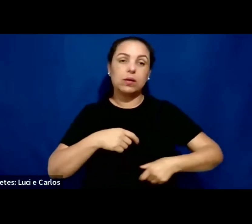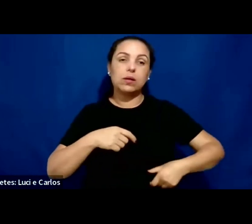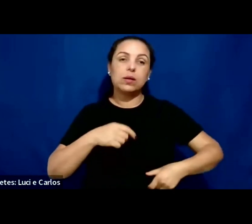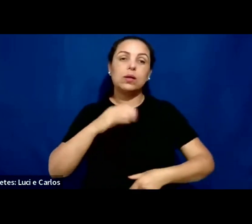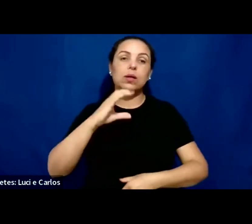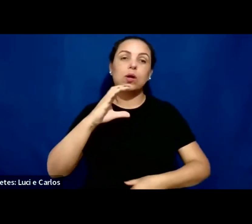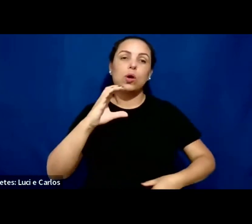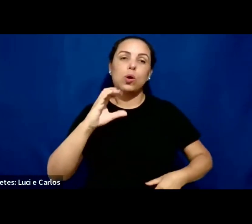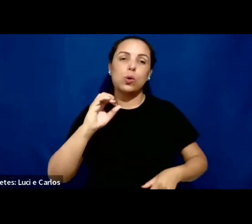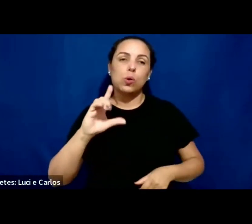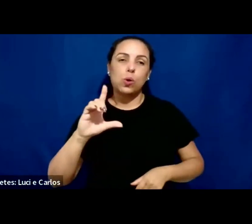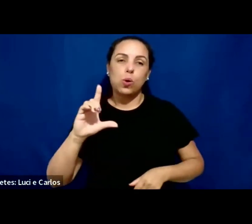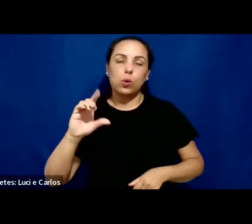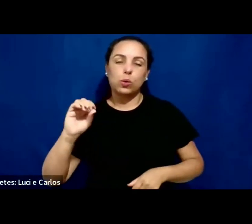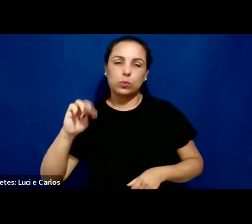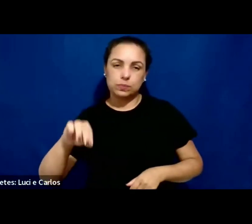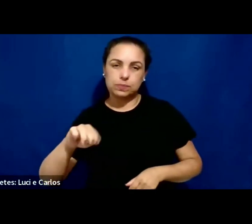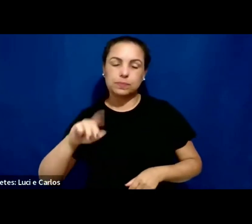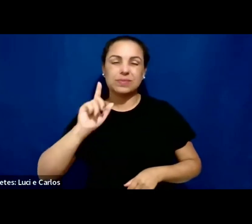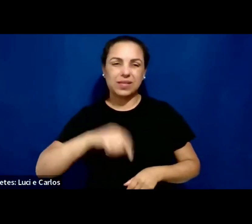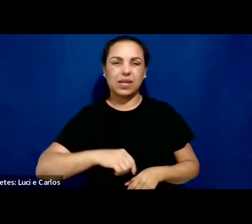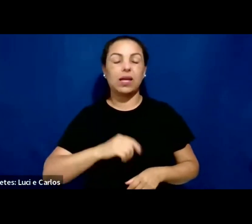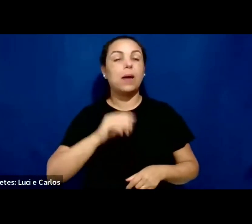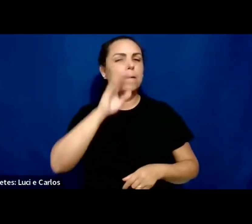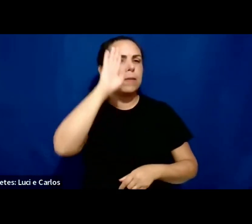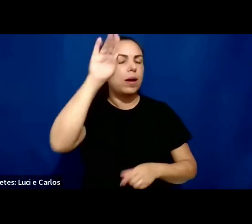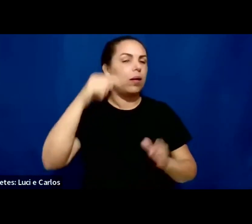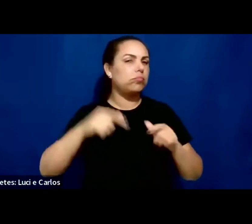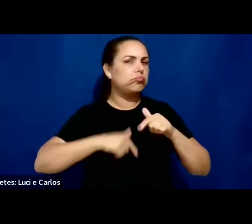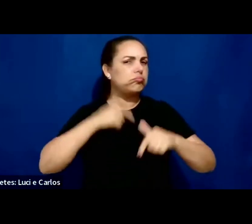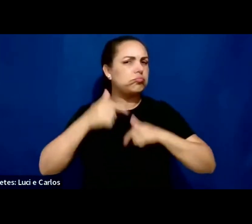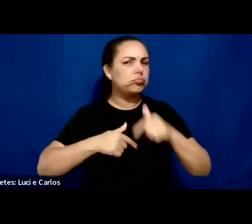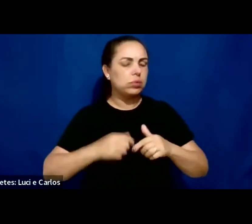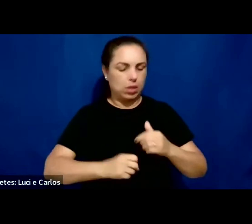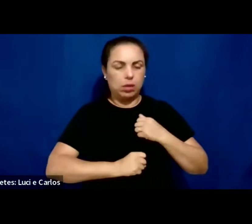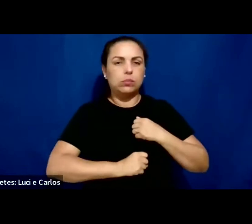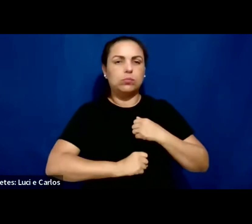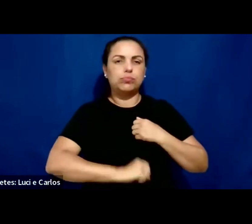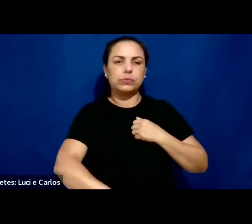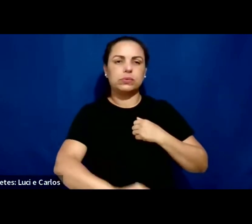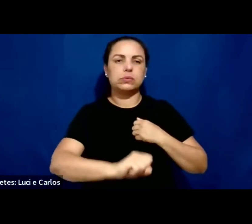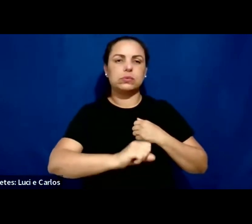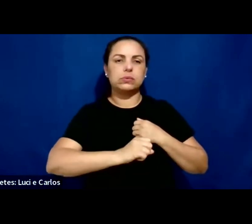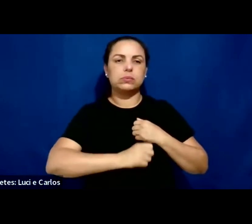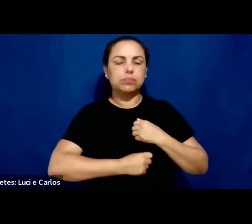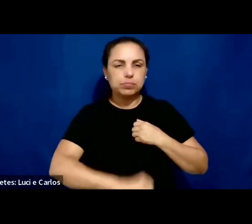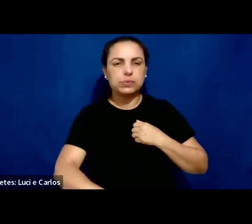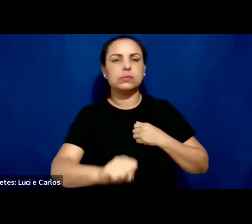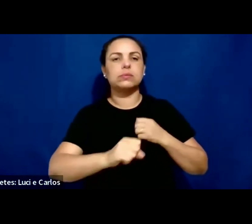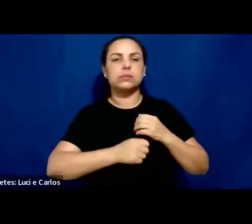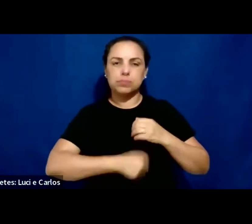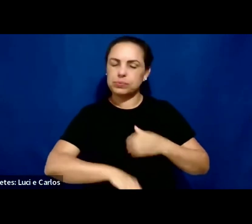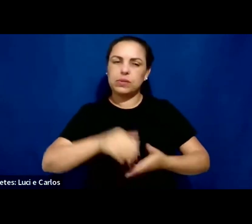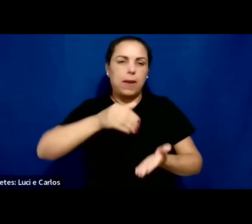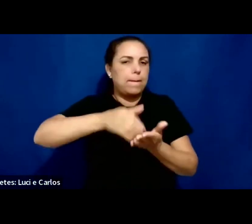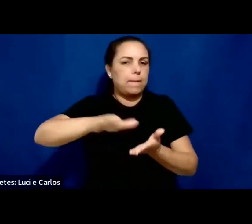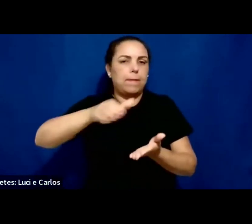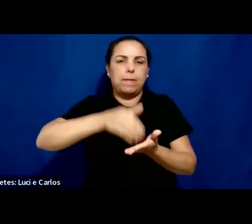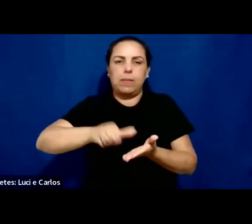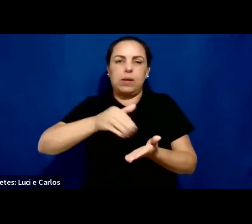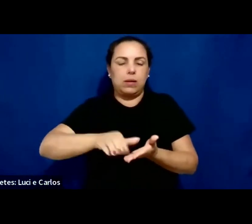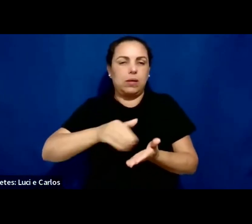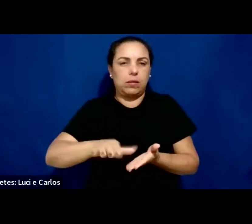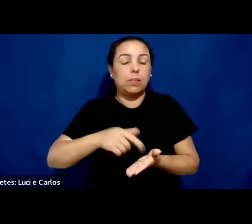excretor, tá? Ele é um órgão de colocar excremento. Então, ele precisa de